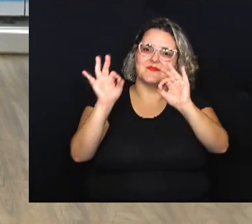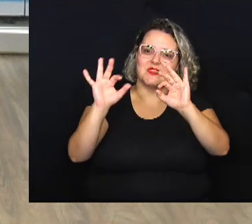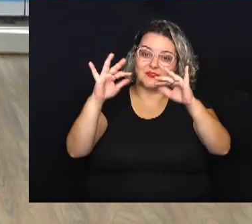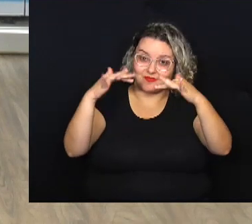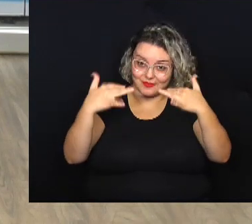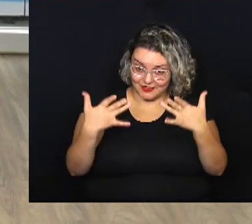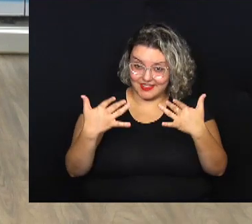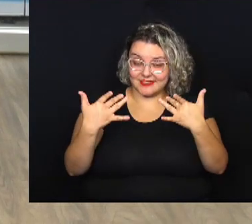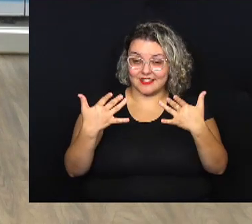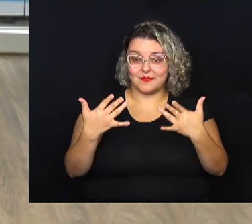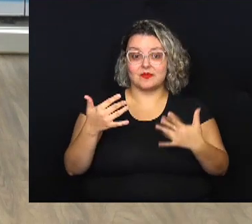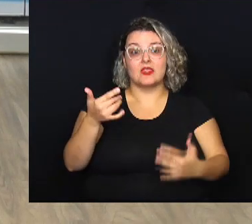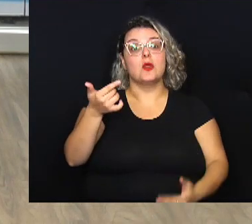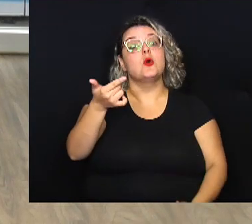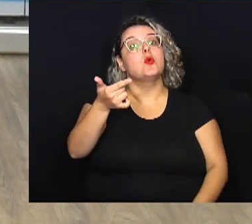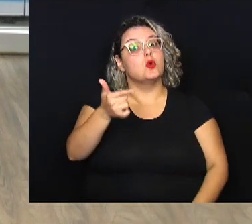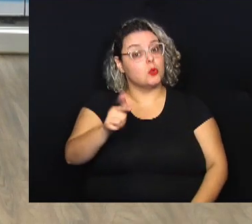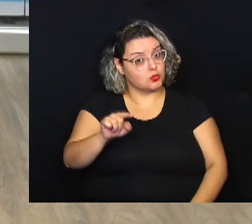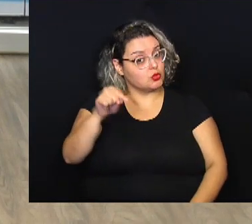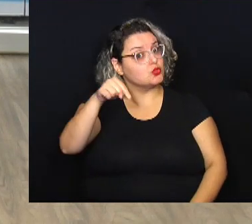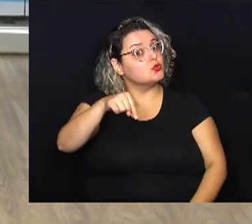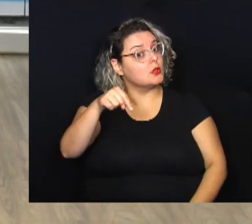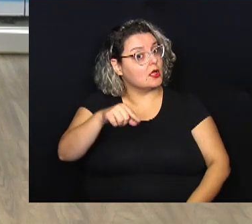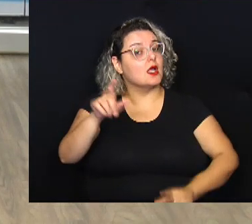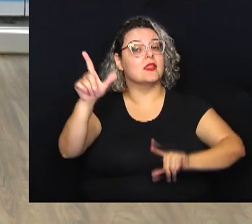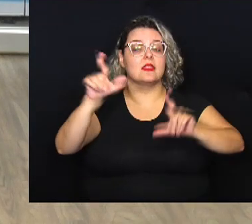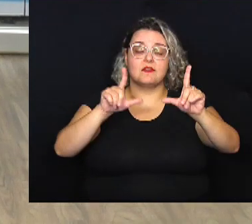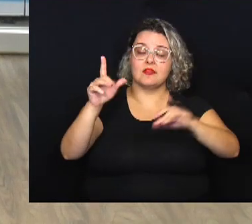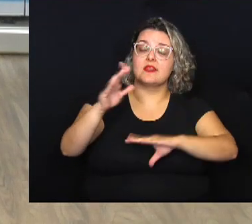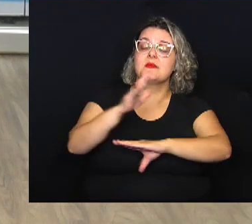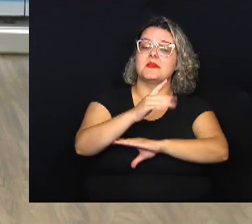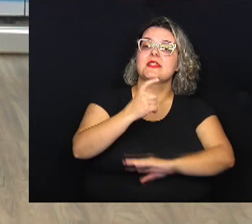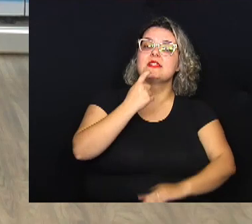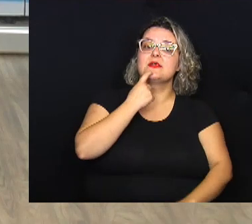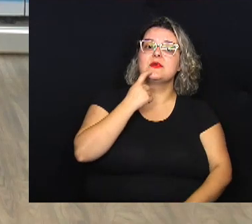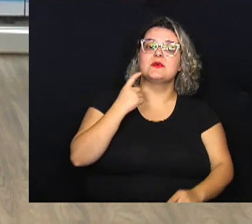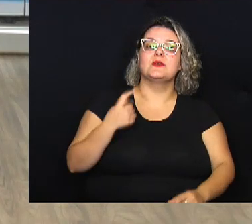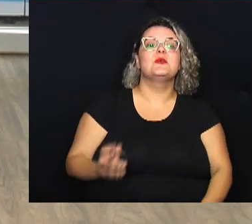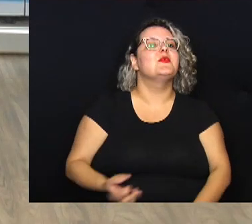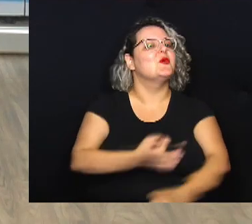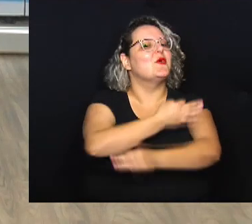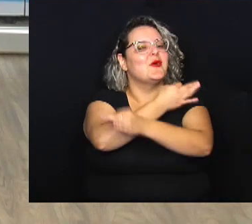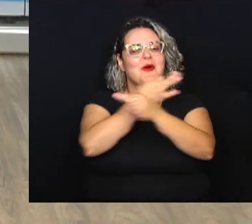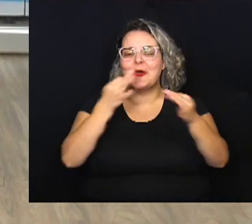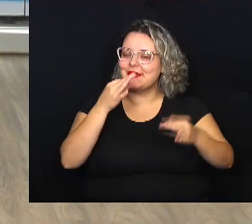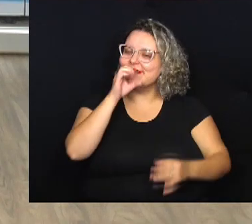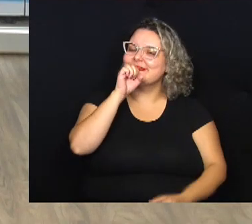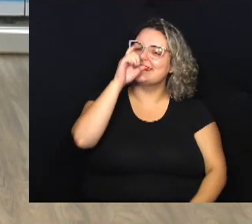pela sua audiência. Continue aqui na TV Câmara Campinas. Ótimo fim de